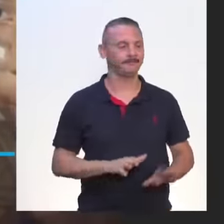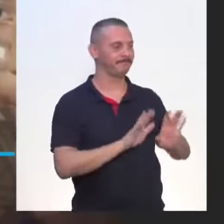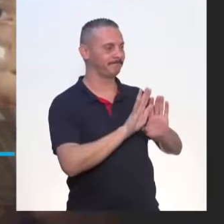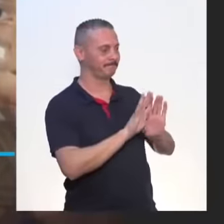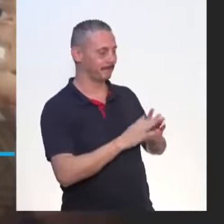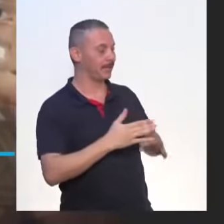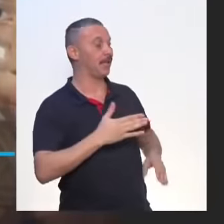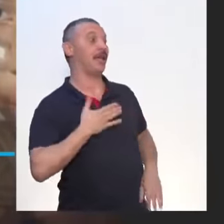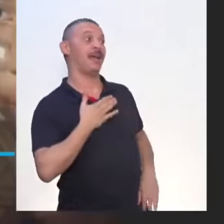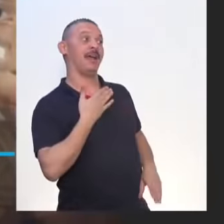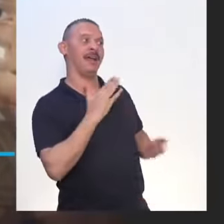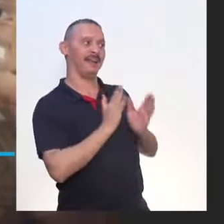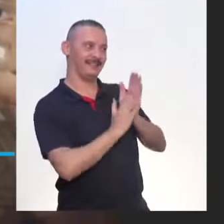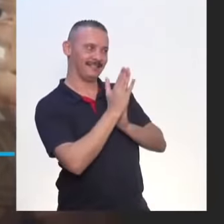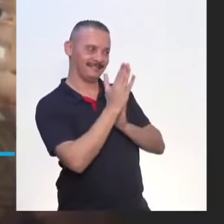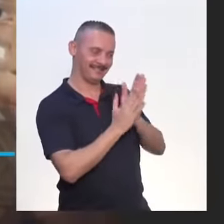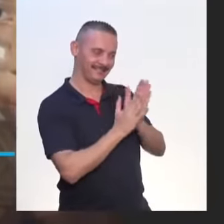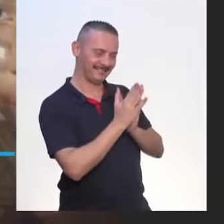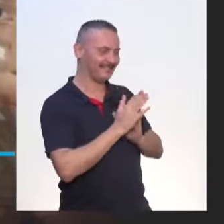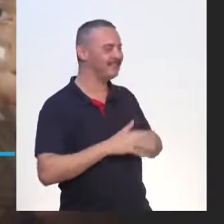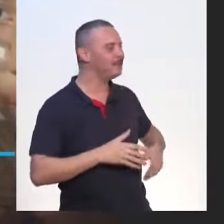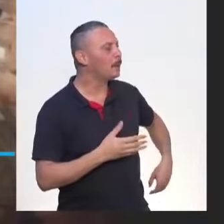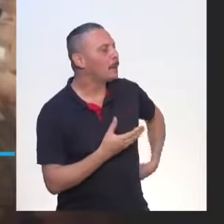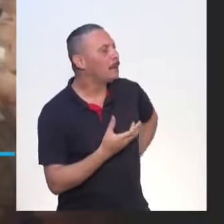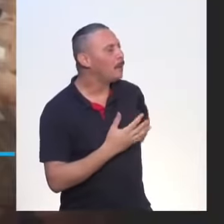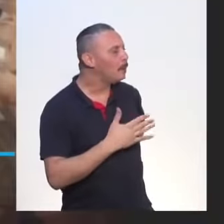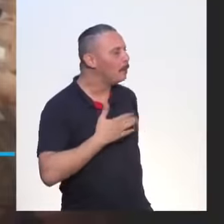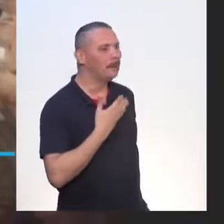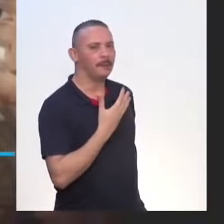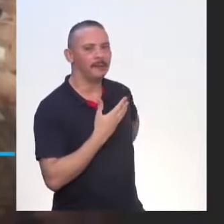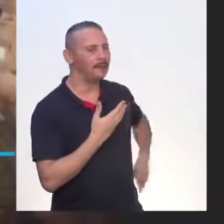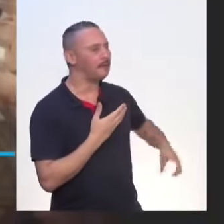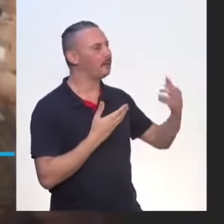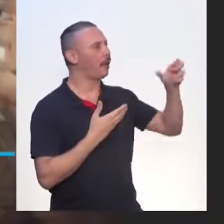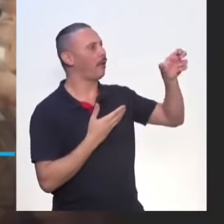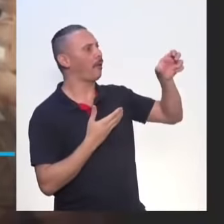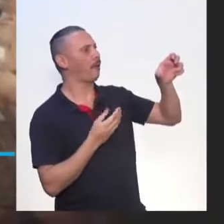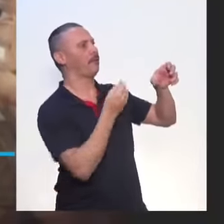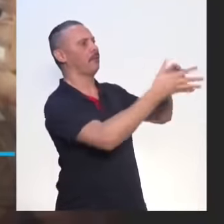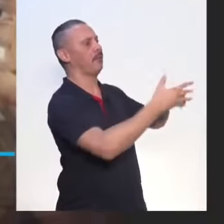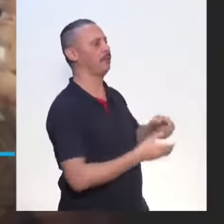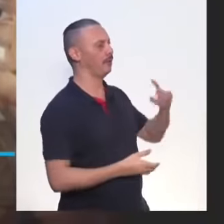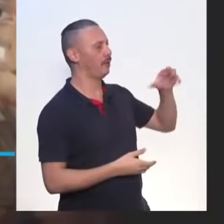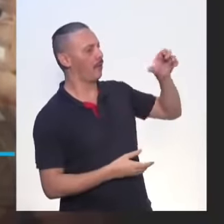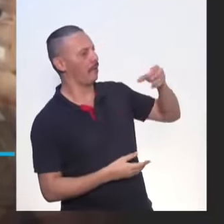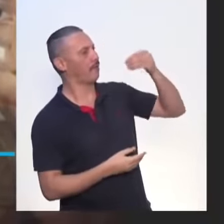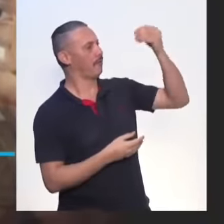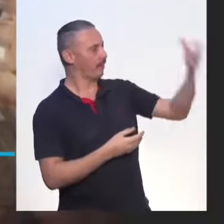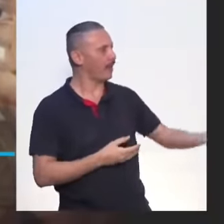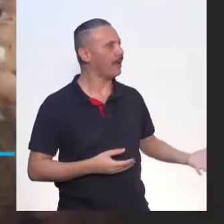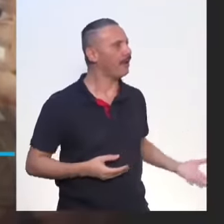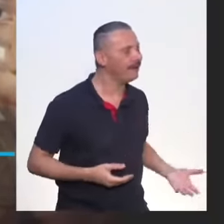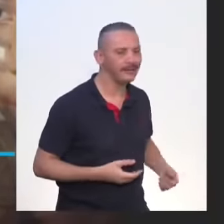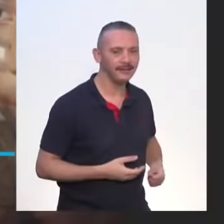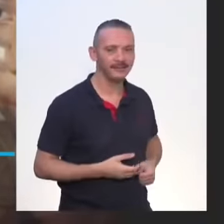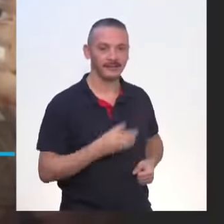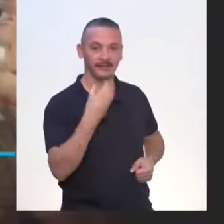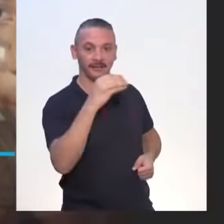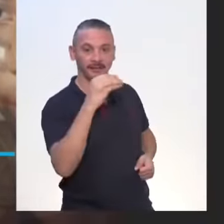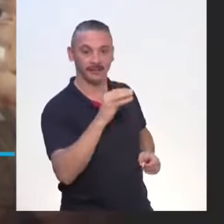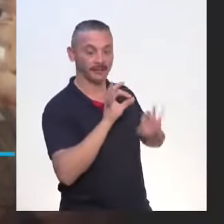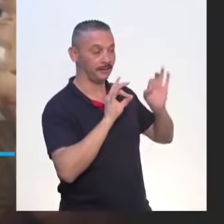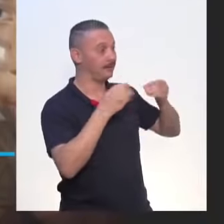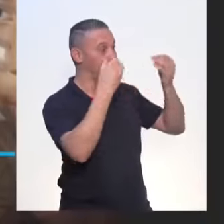uma surpresa. Então diga, eu trouxe uma maraca, e essa maraca é uma